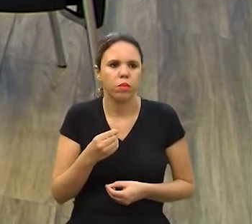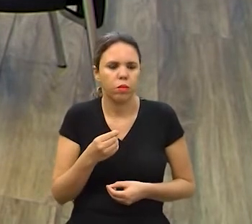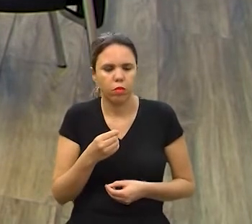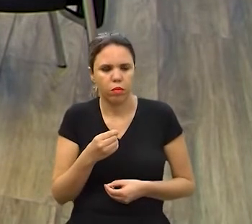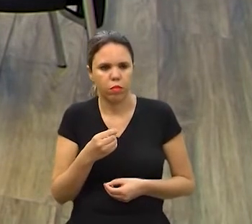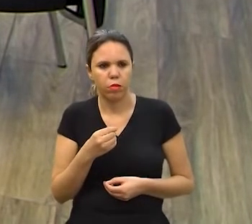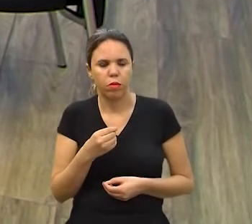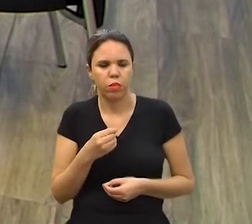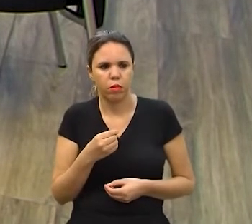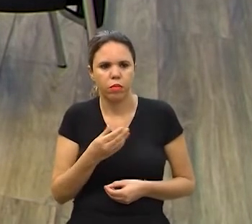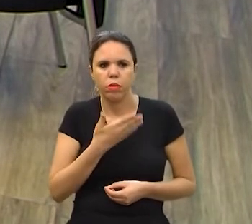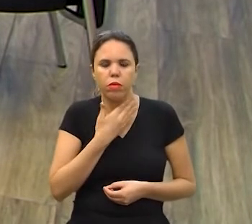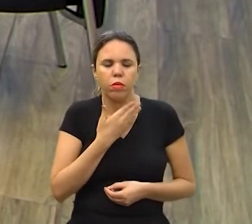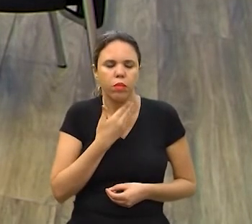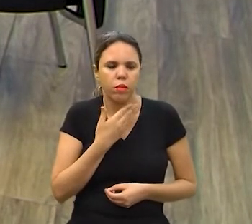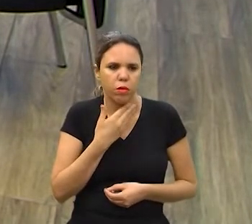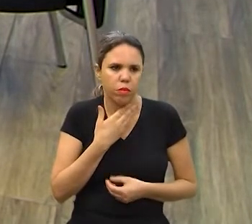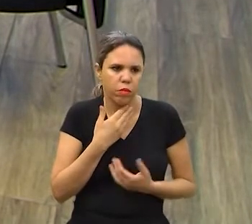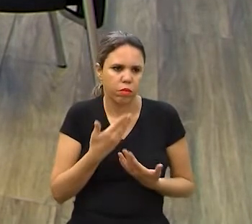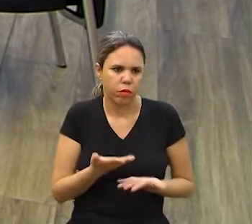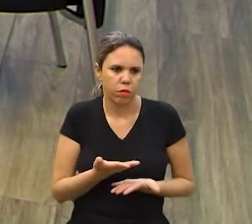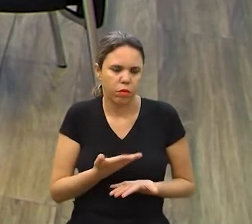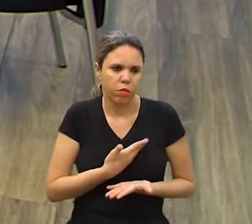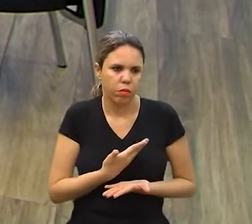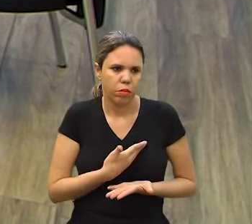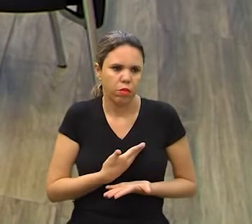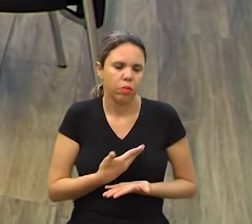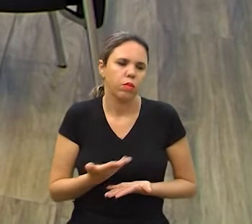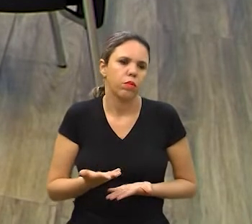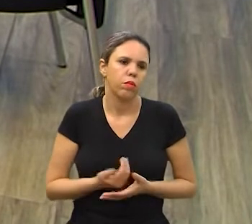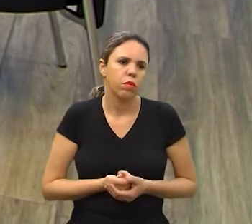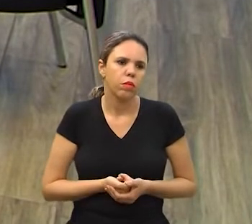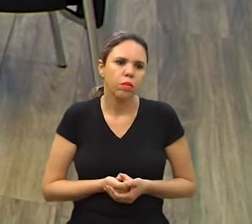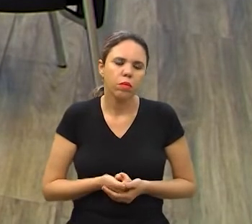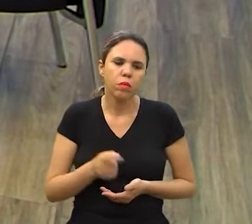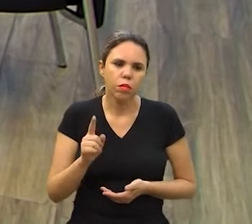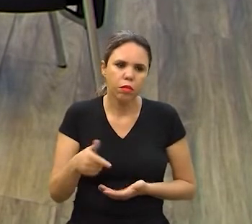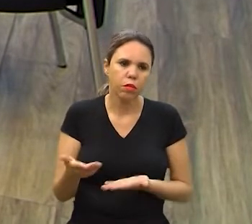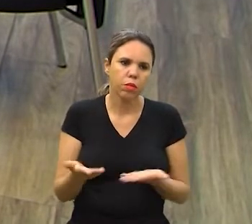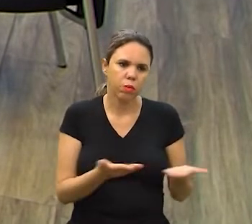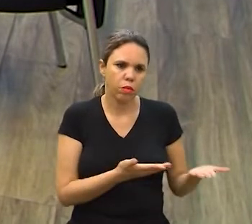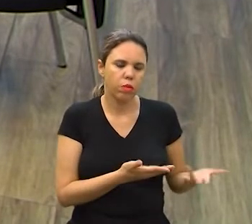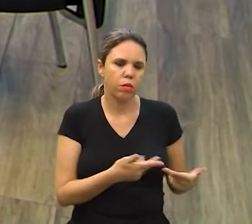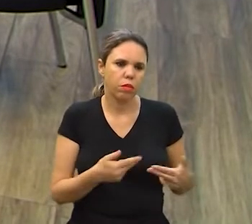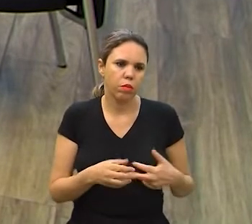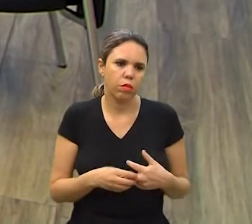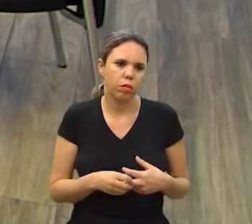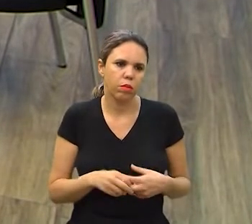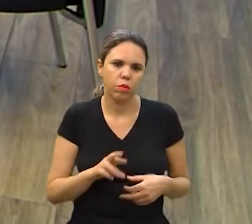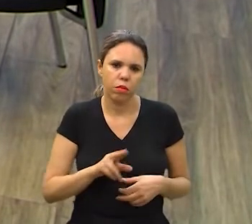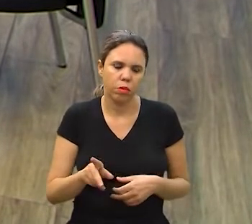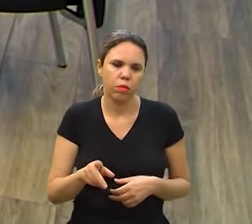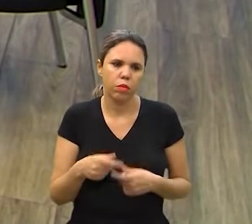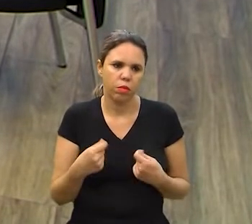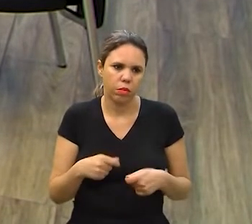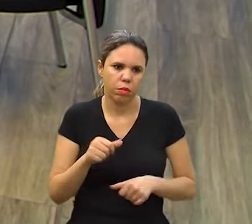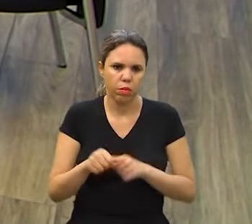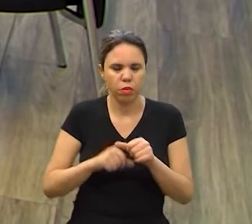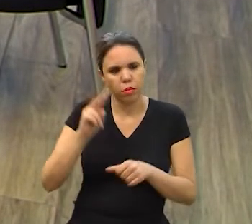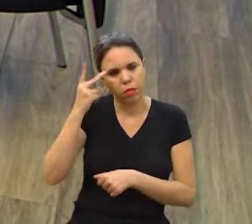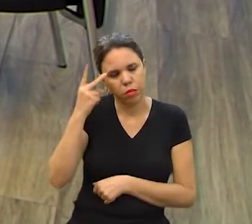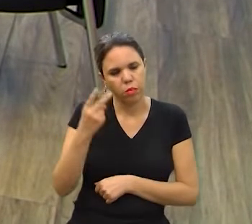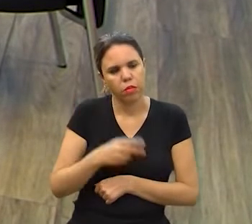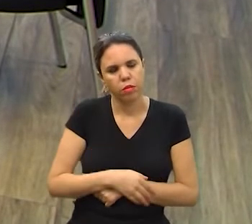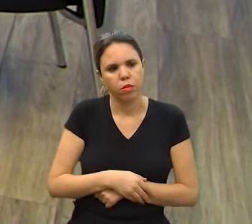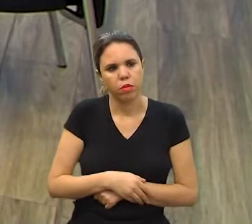possa ter esse papo franco com o colega e que isso seja recebido de uma forma em que não, olha, eu preciso mudar